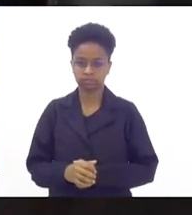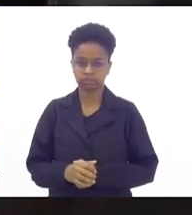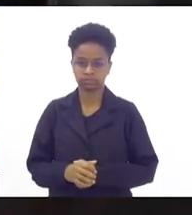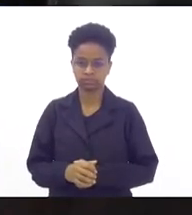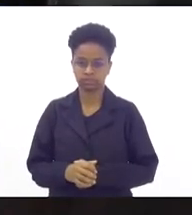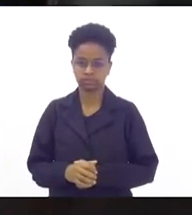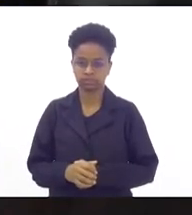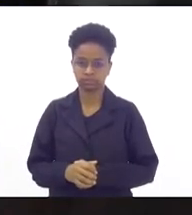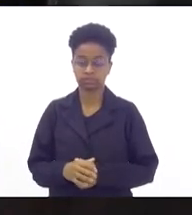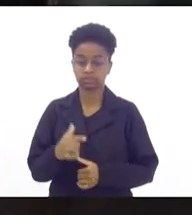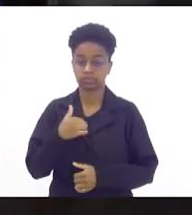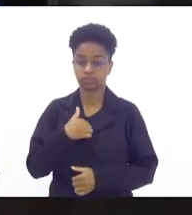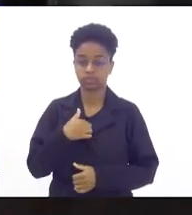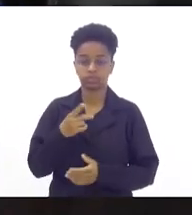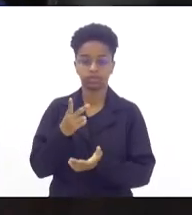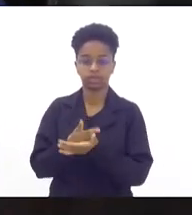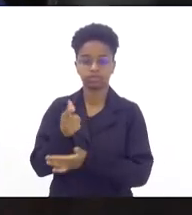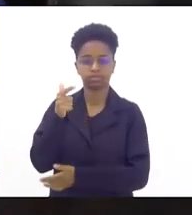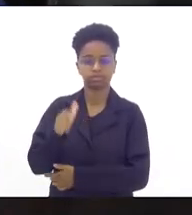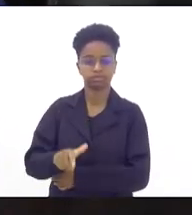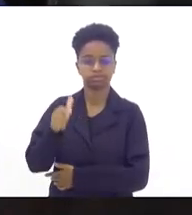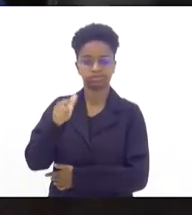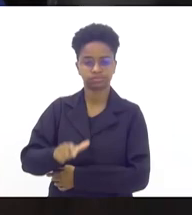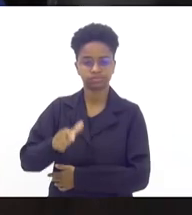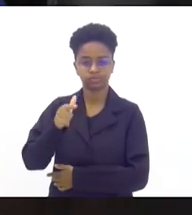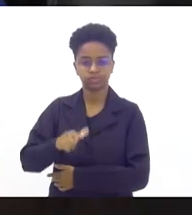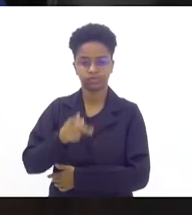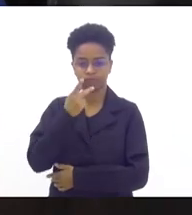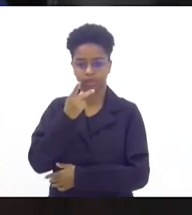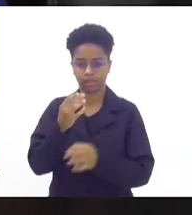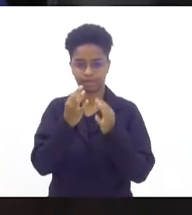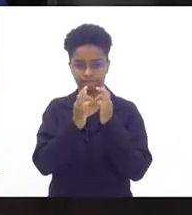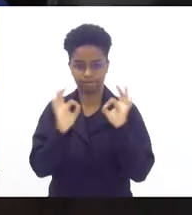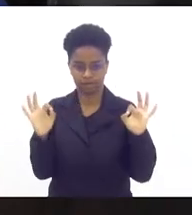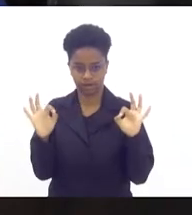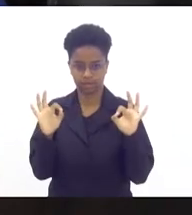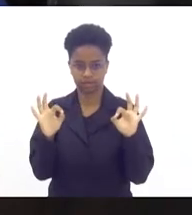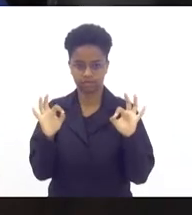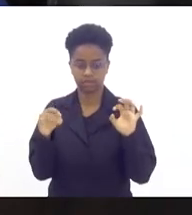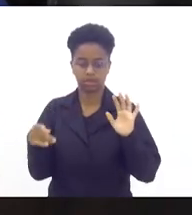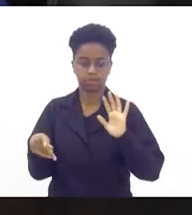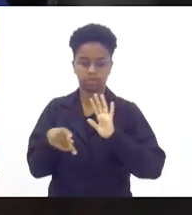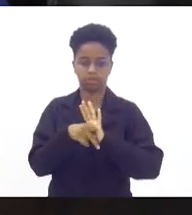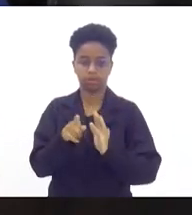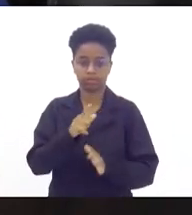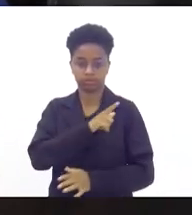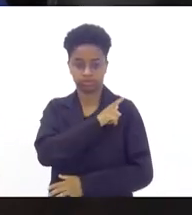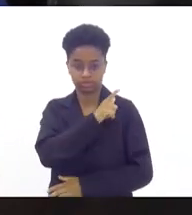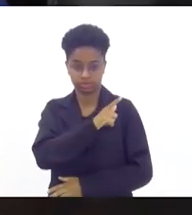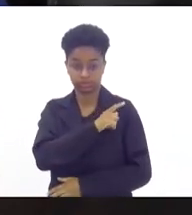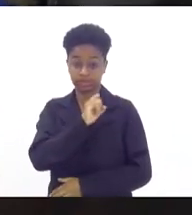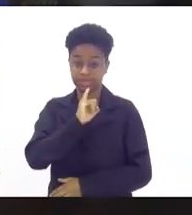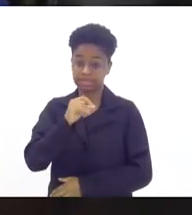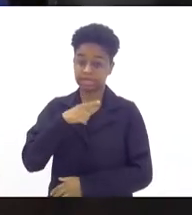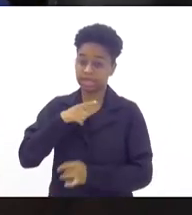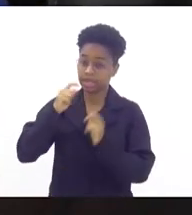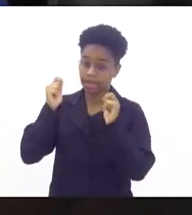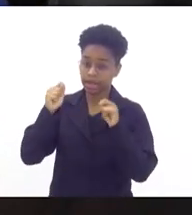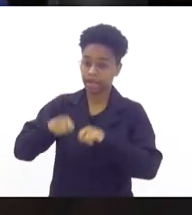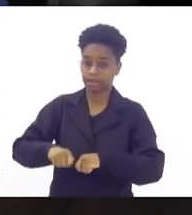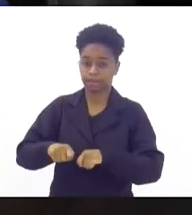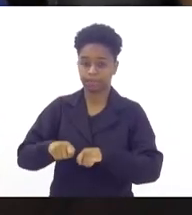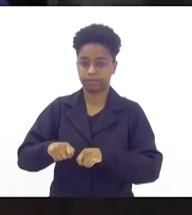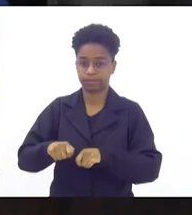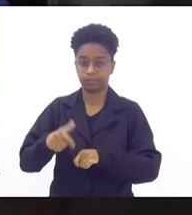costumo repetir uma frase da gestão que aonde a competência não